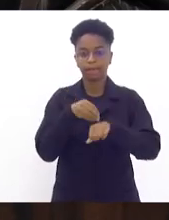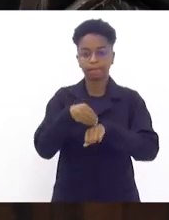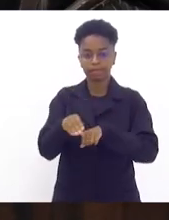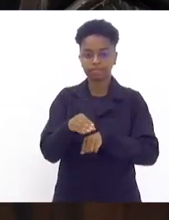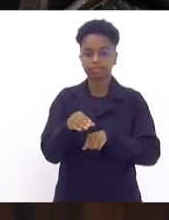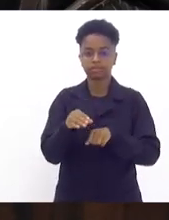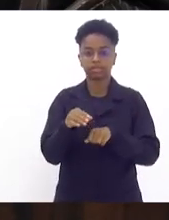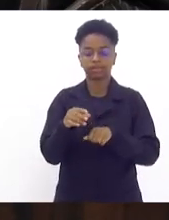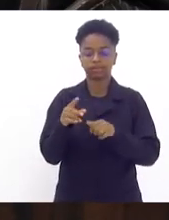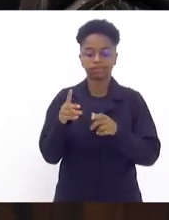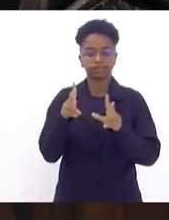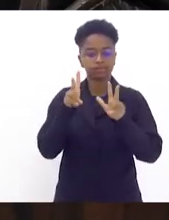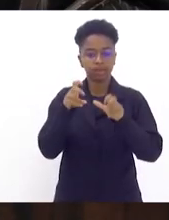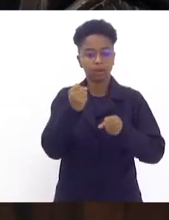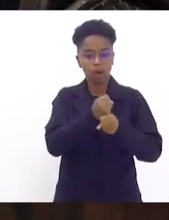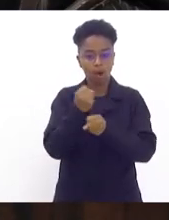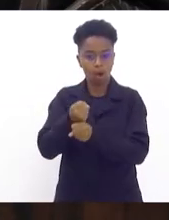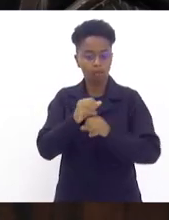pavimentação asfáltica da